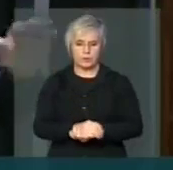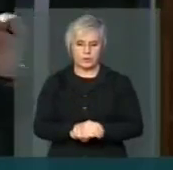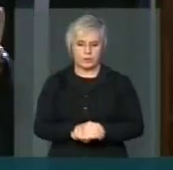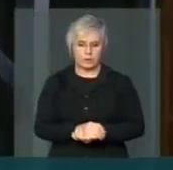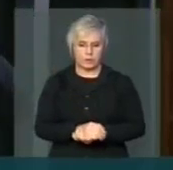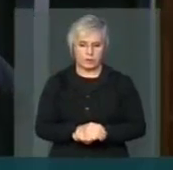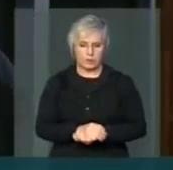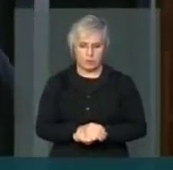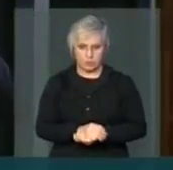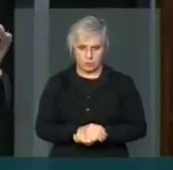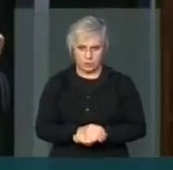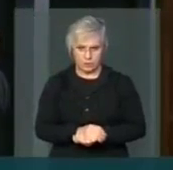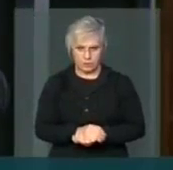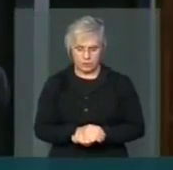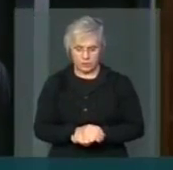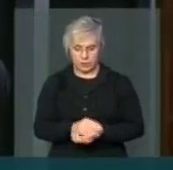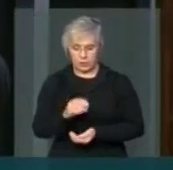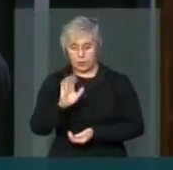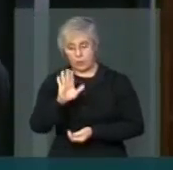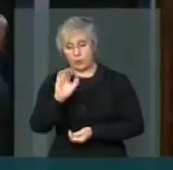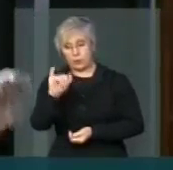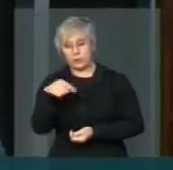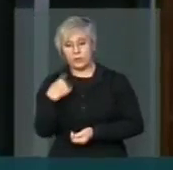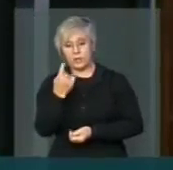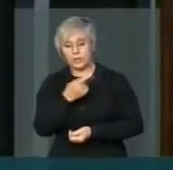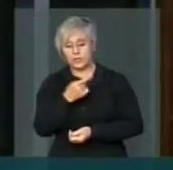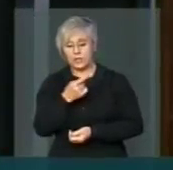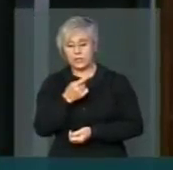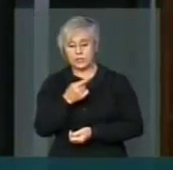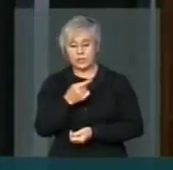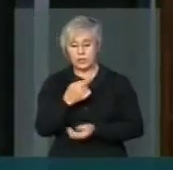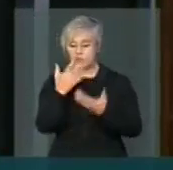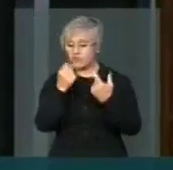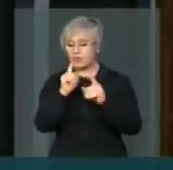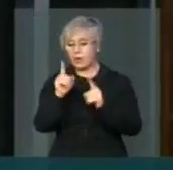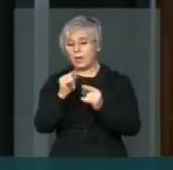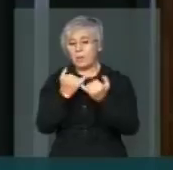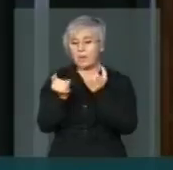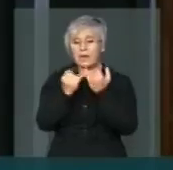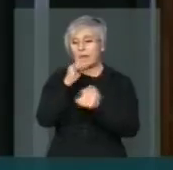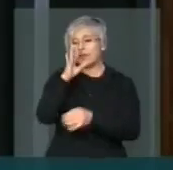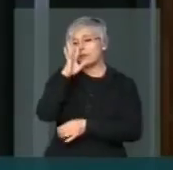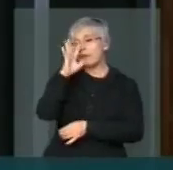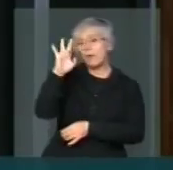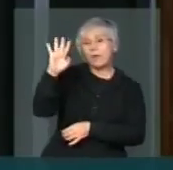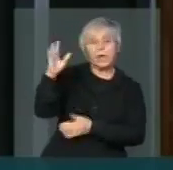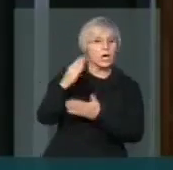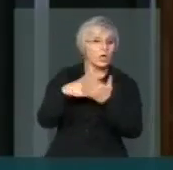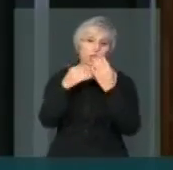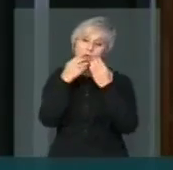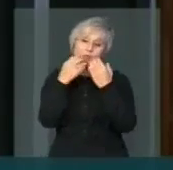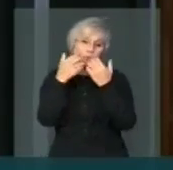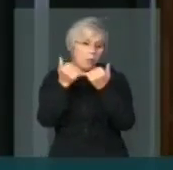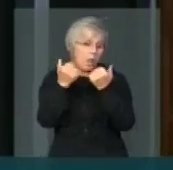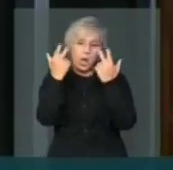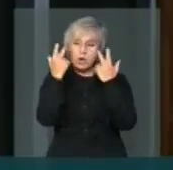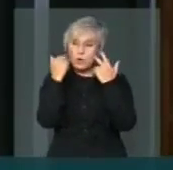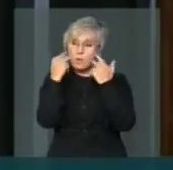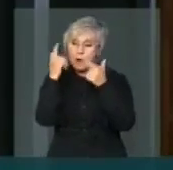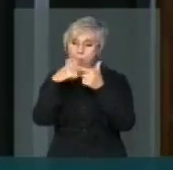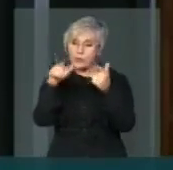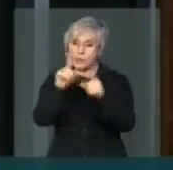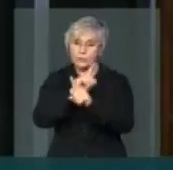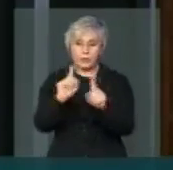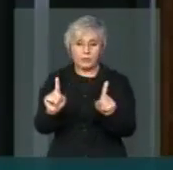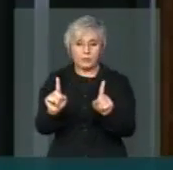Vou encerrar. Se a gente se omite, se a gente faz cara de paisagem, ou se a gente diz que está tudo bem, tudo normal, não há problema algum,